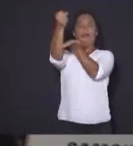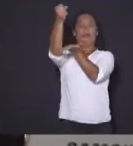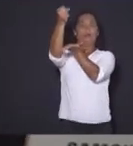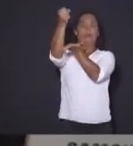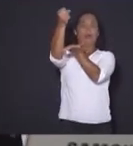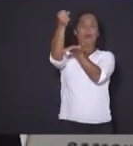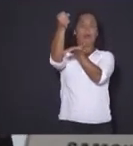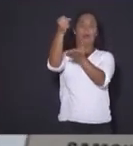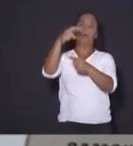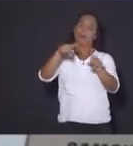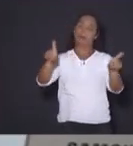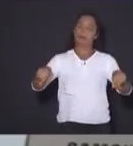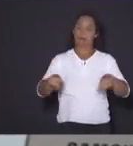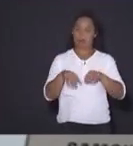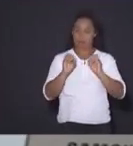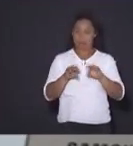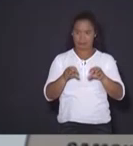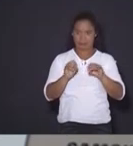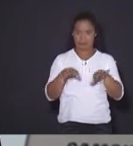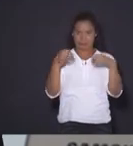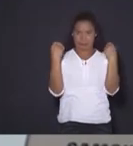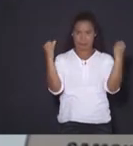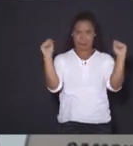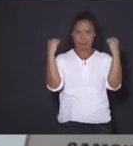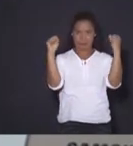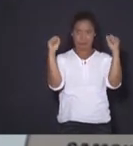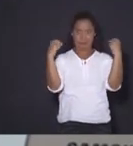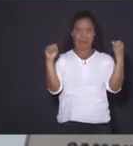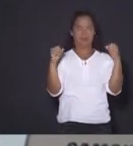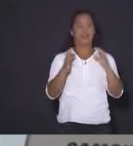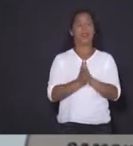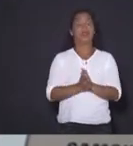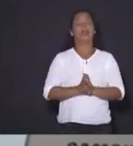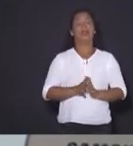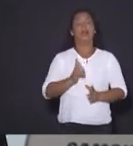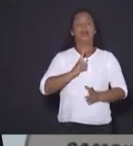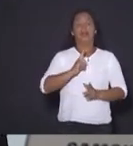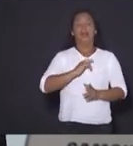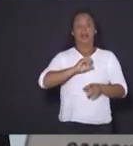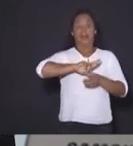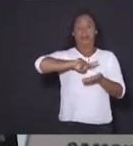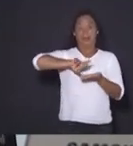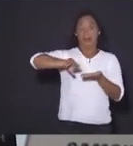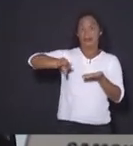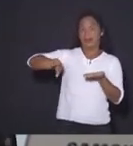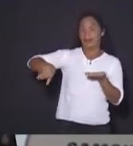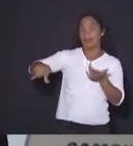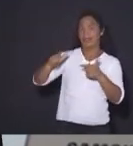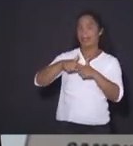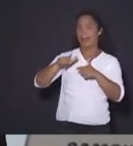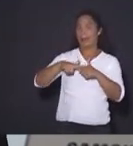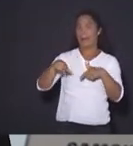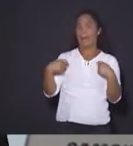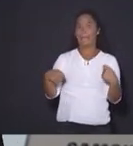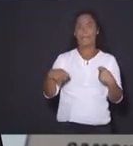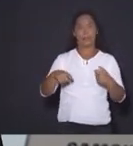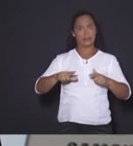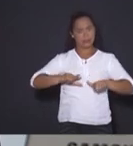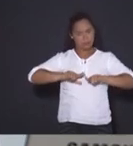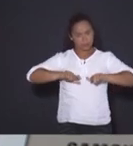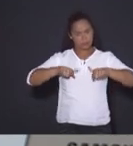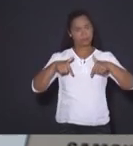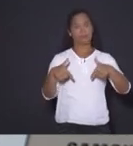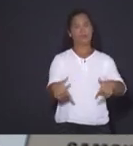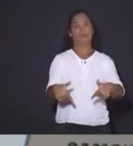aula de educação física né então uma série de questões assim que a gente precisa enfrentar dispõe de vista é